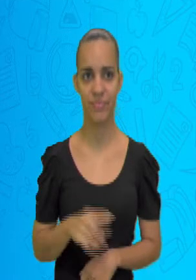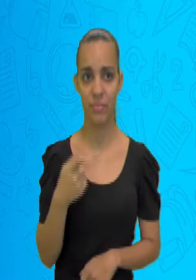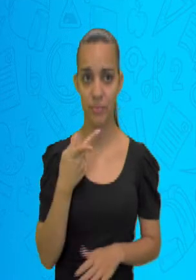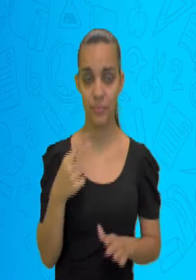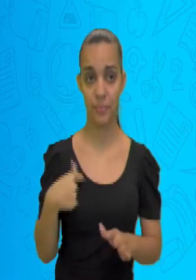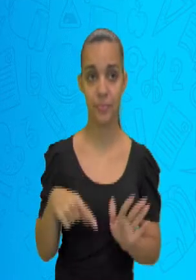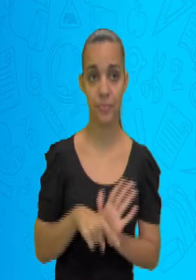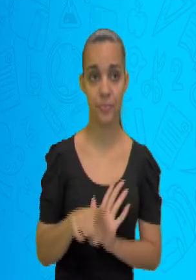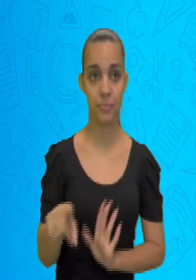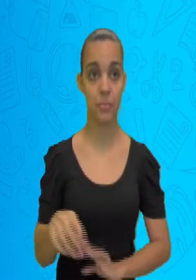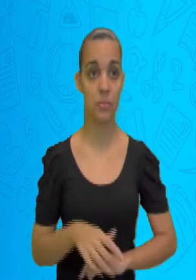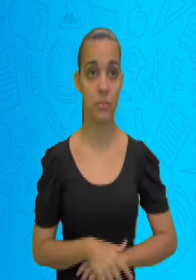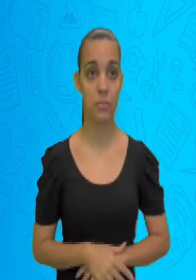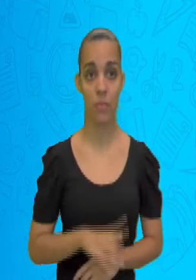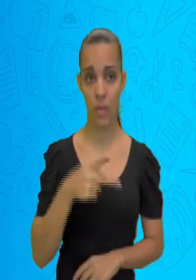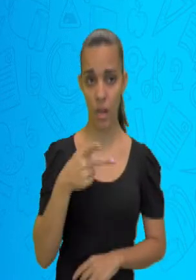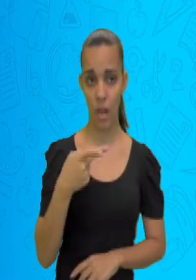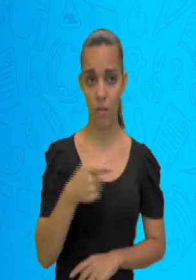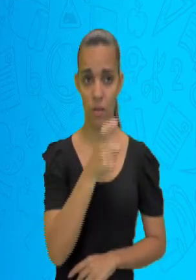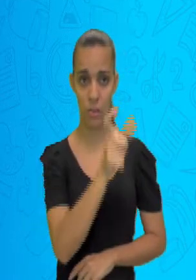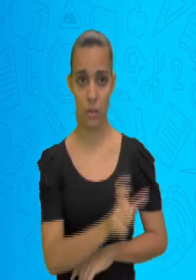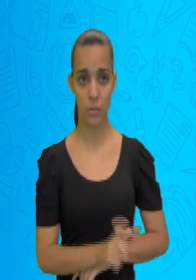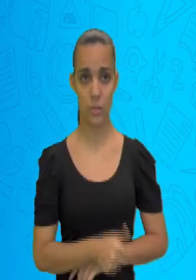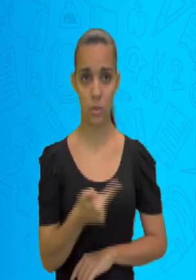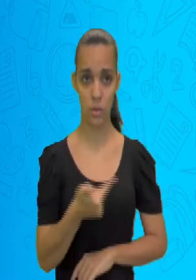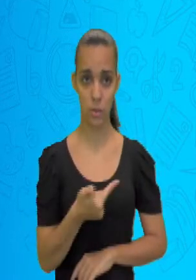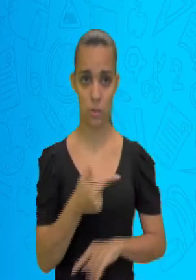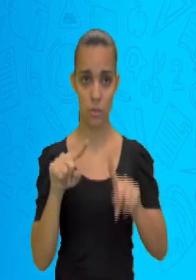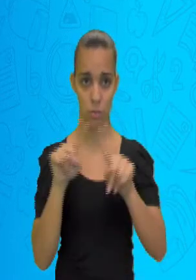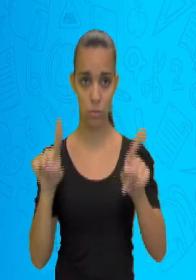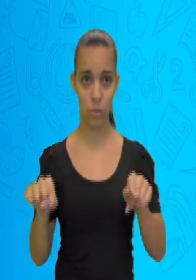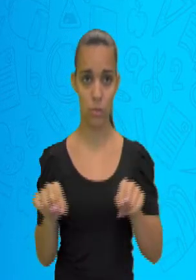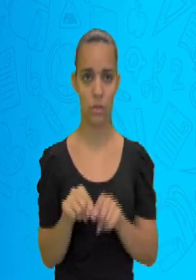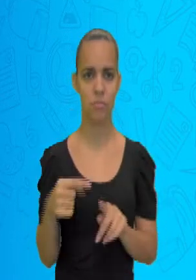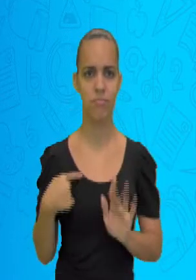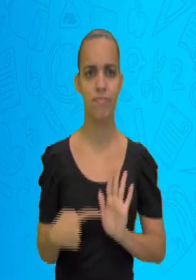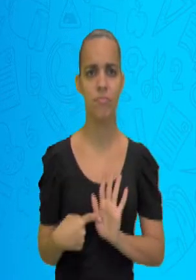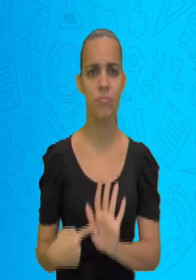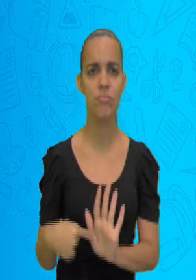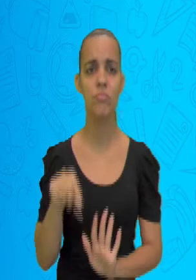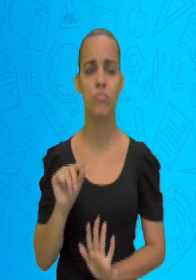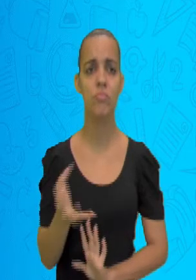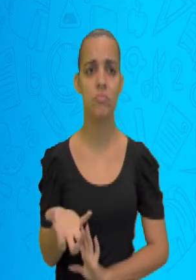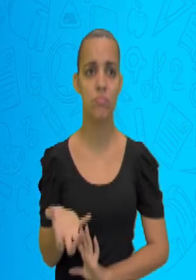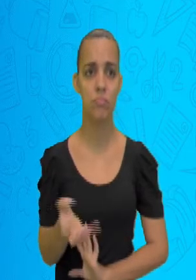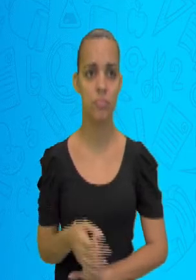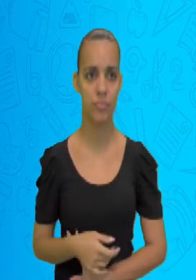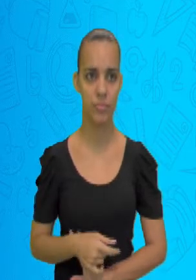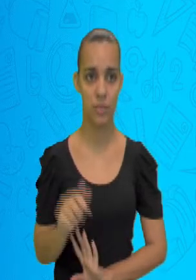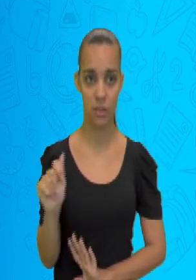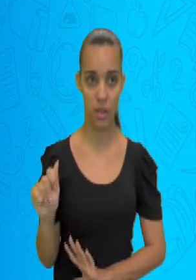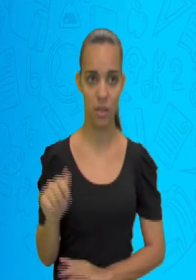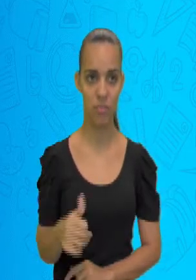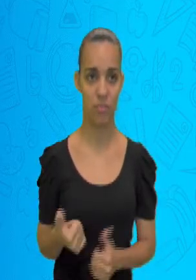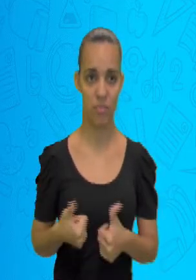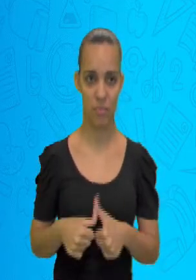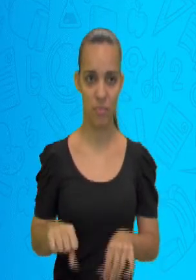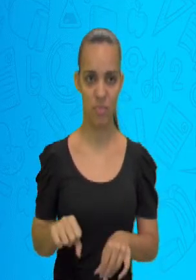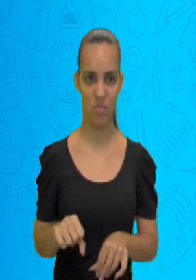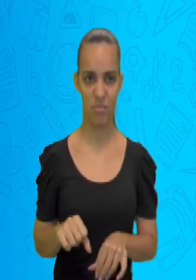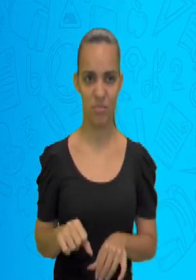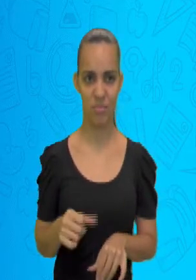Questão. A fala da personagem no segundo quadrinho indica que ele quer: letra A,